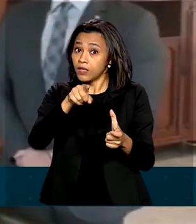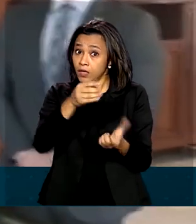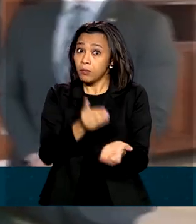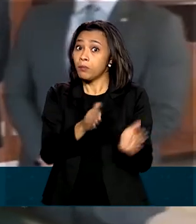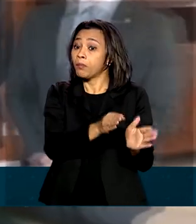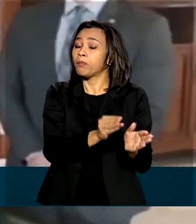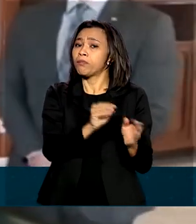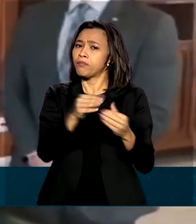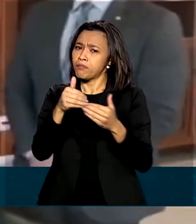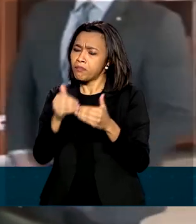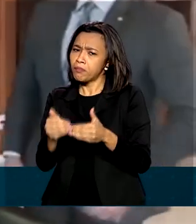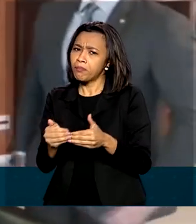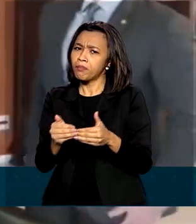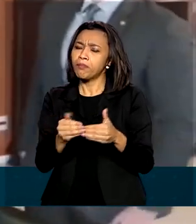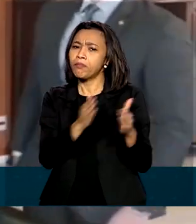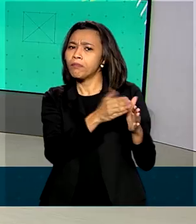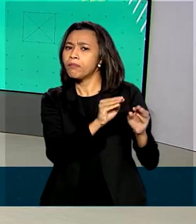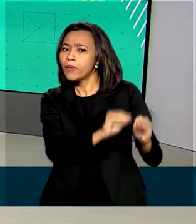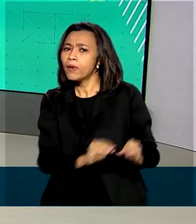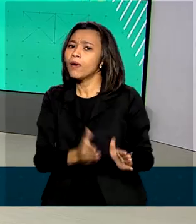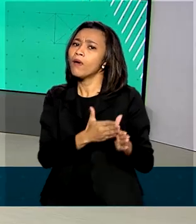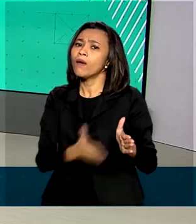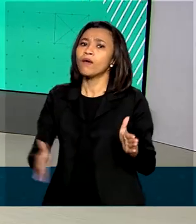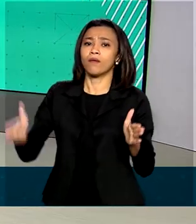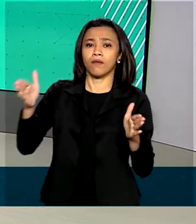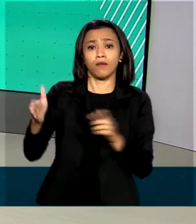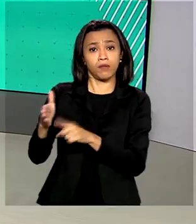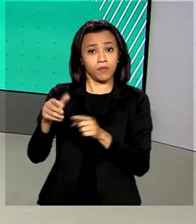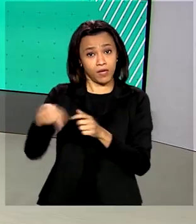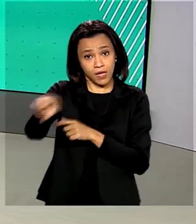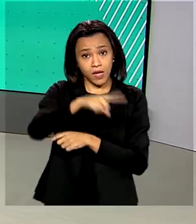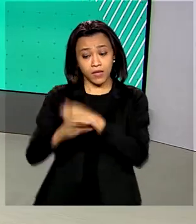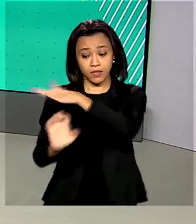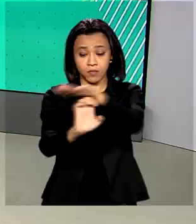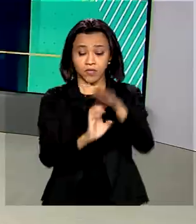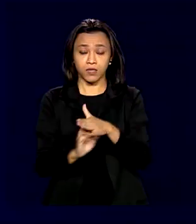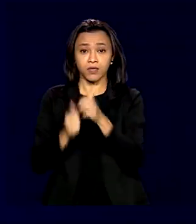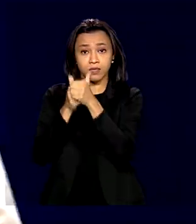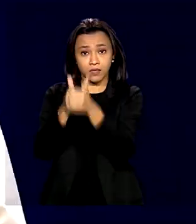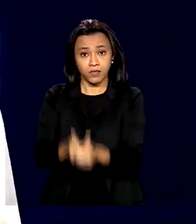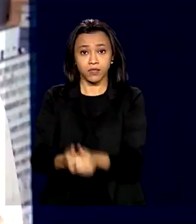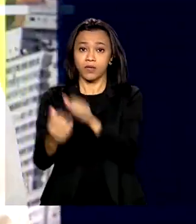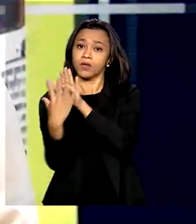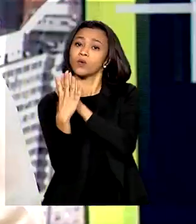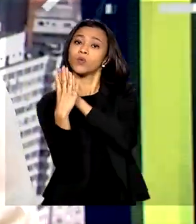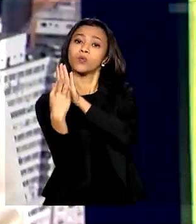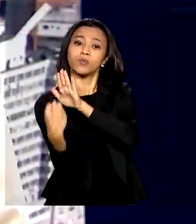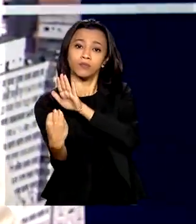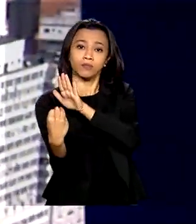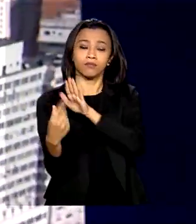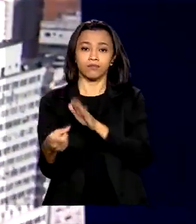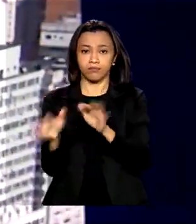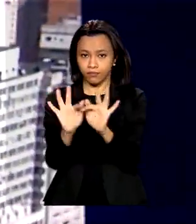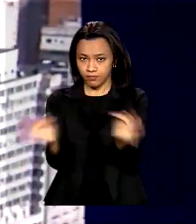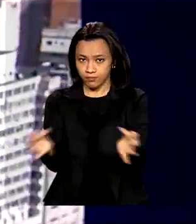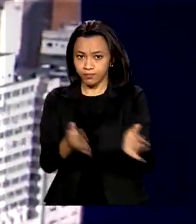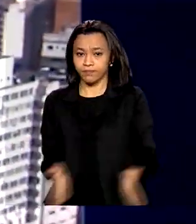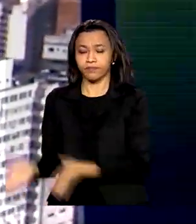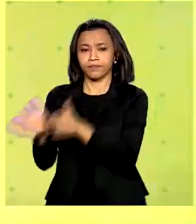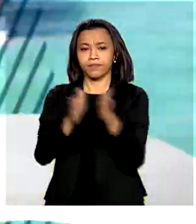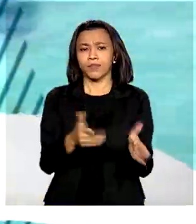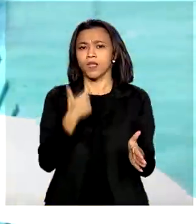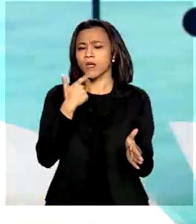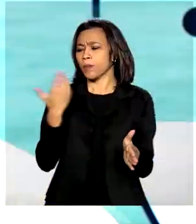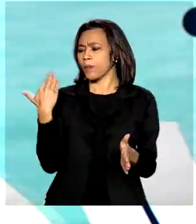se enquadrem no Simples, que é o regime simplificado de tributação. E agora há pouco, o presidente Jair Bolsonaro